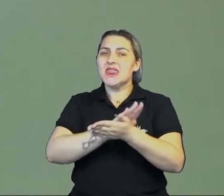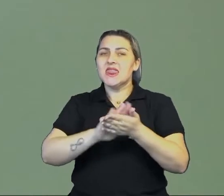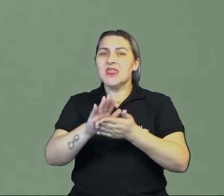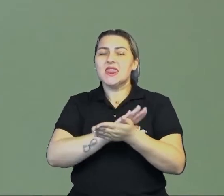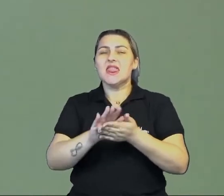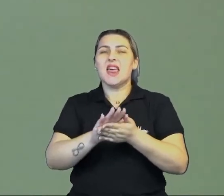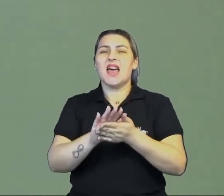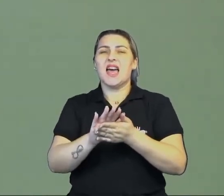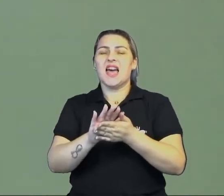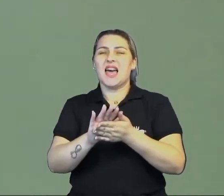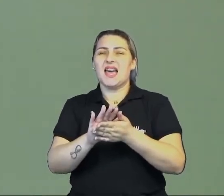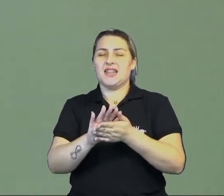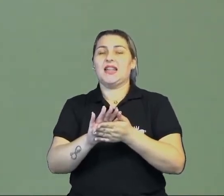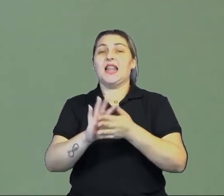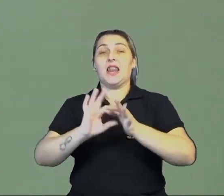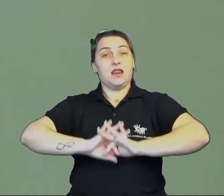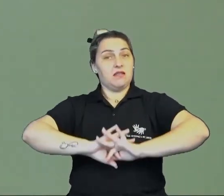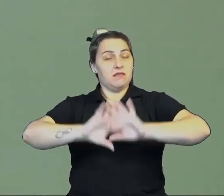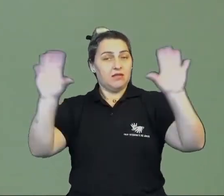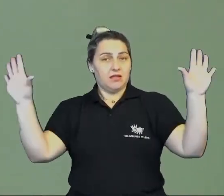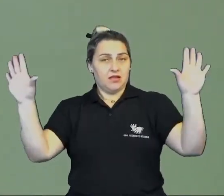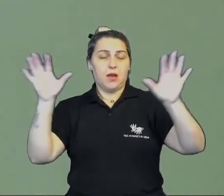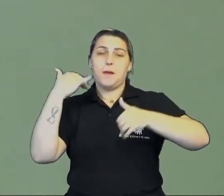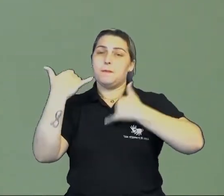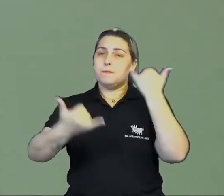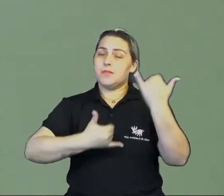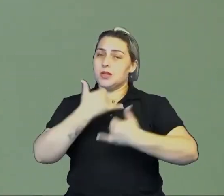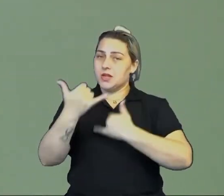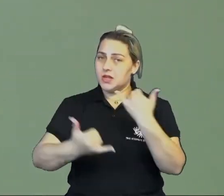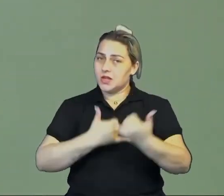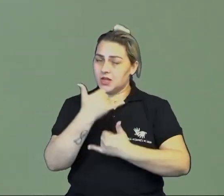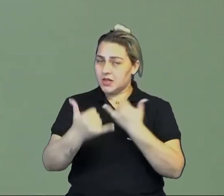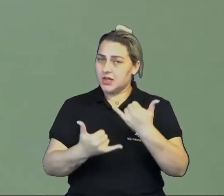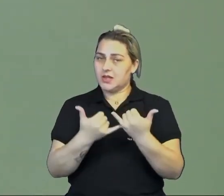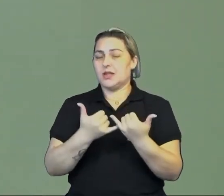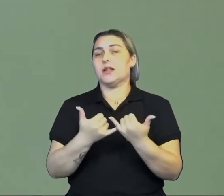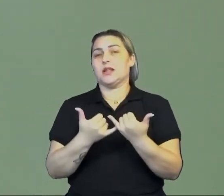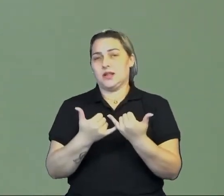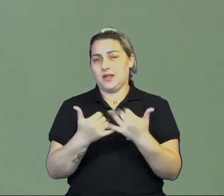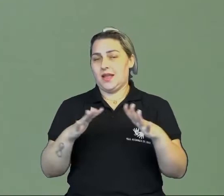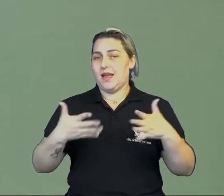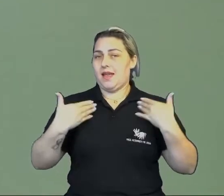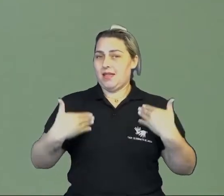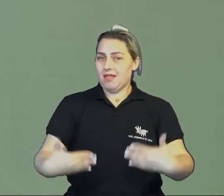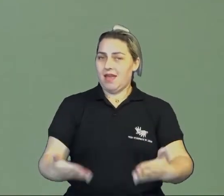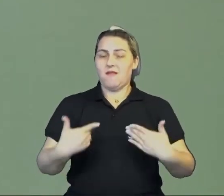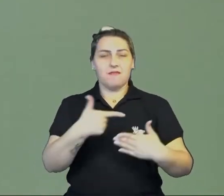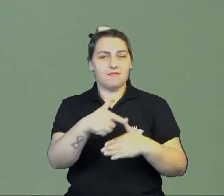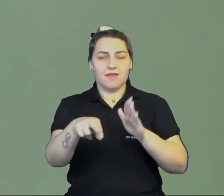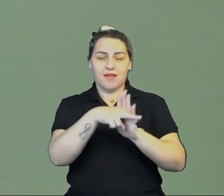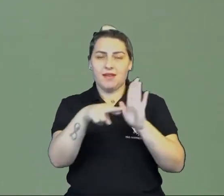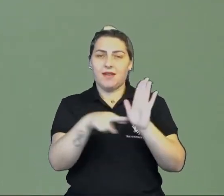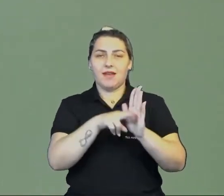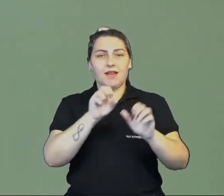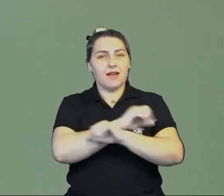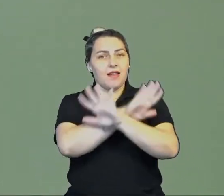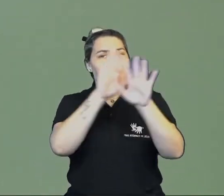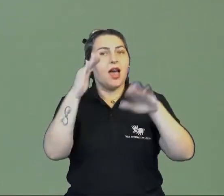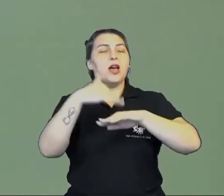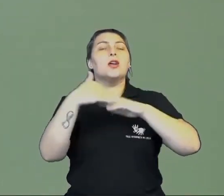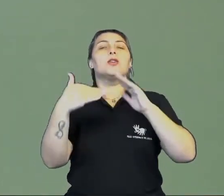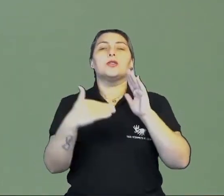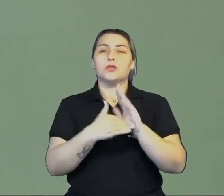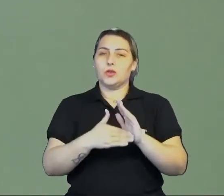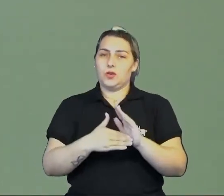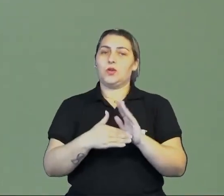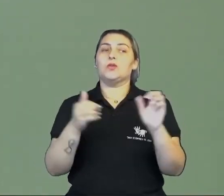O lance é você estar livremente brincando, de forma descontraída, leve, sem regra e, é claro, em que todo